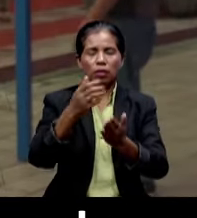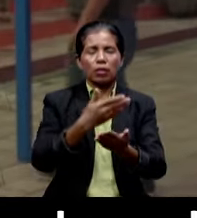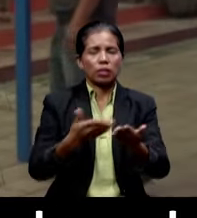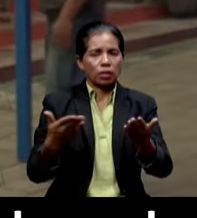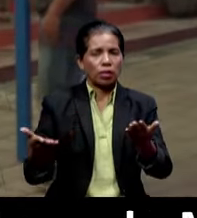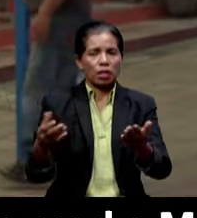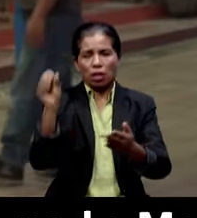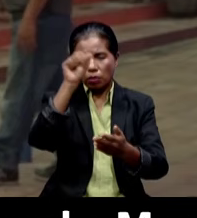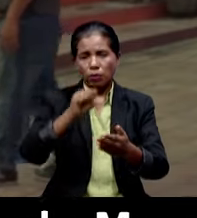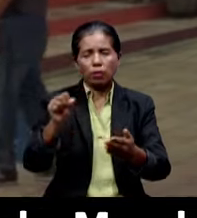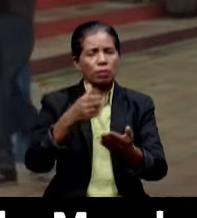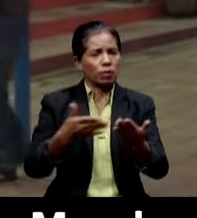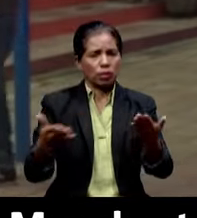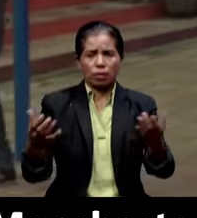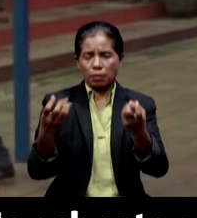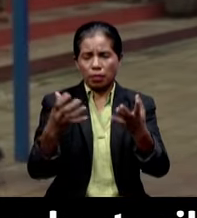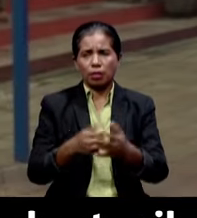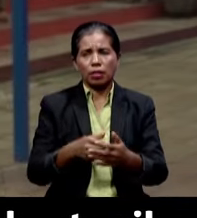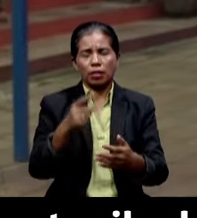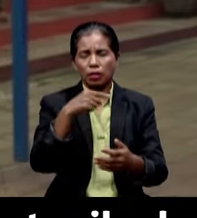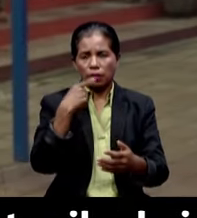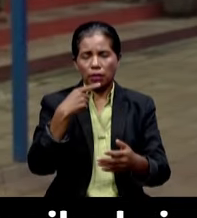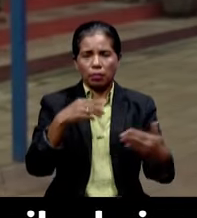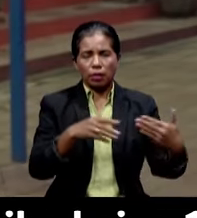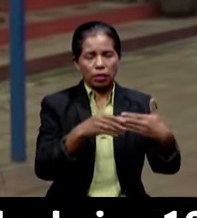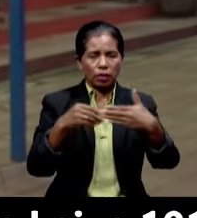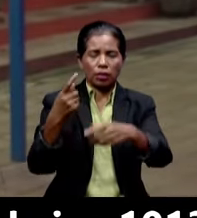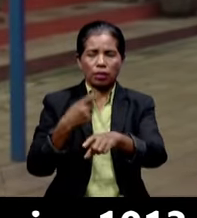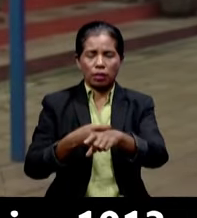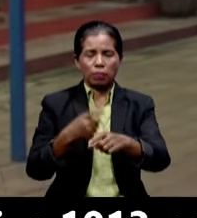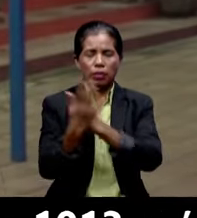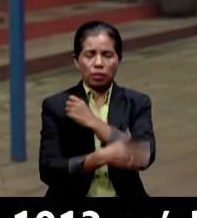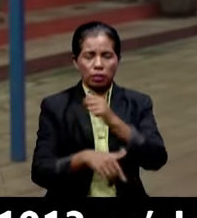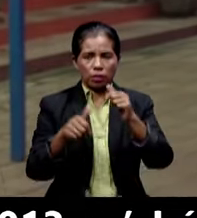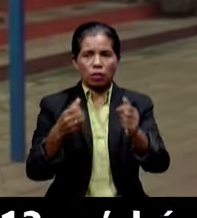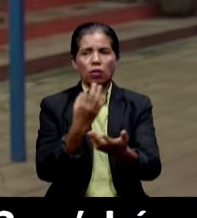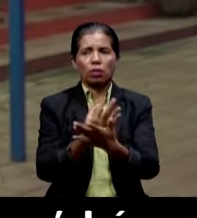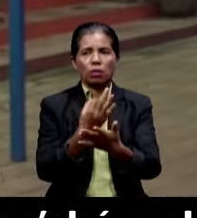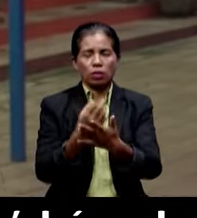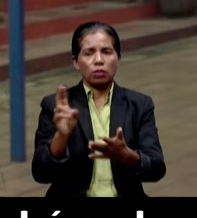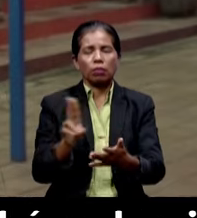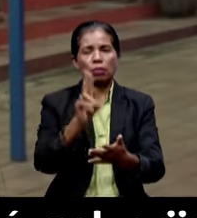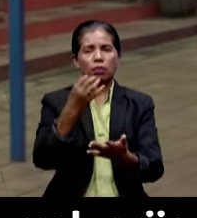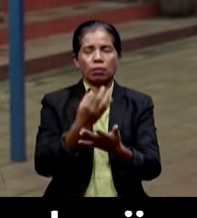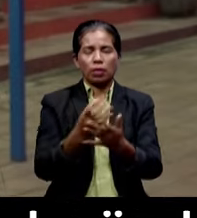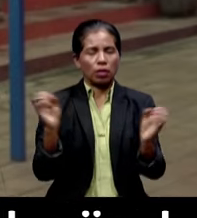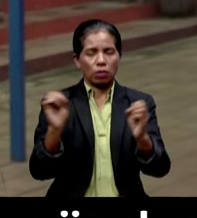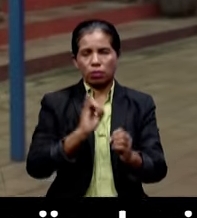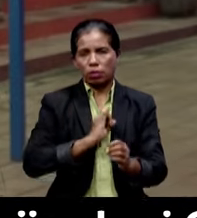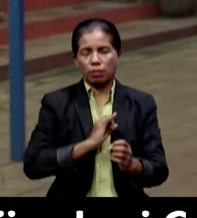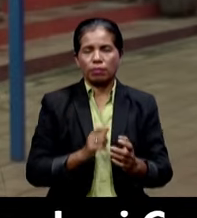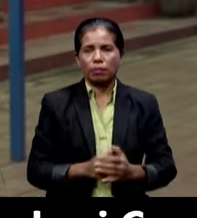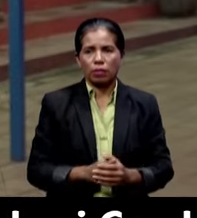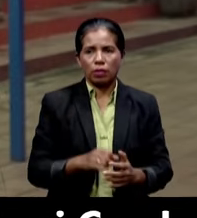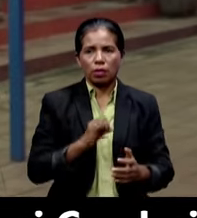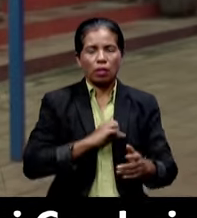barac. Se é uma pouco tempo naro que lhe raira, né, ou gasta a sessão barac, lhe os hau.